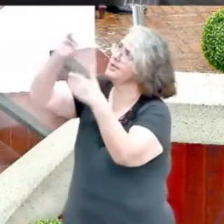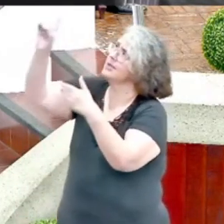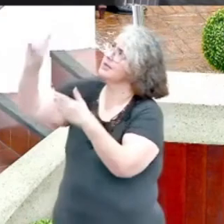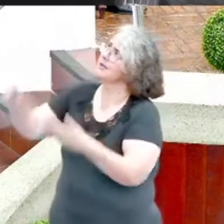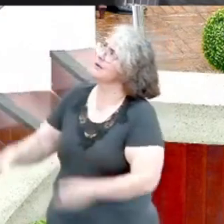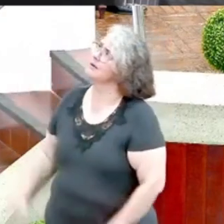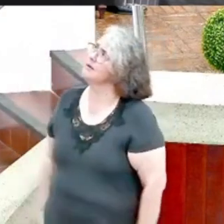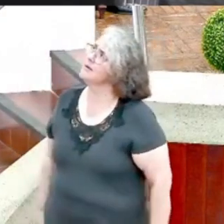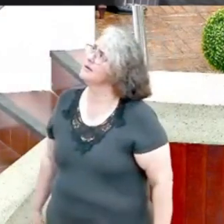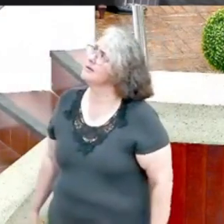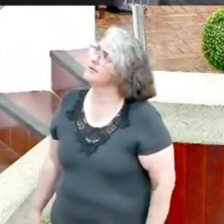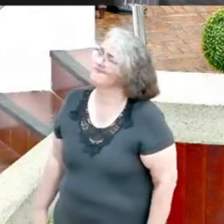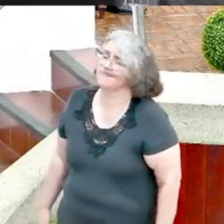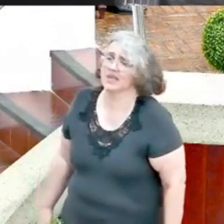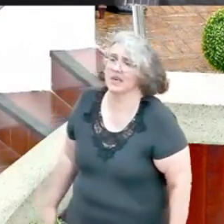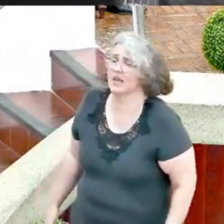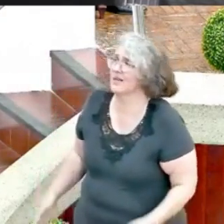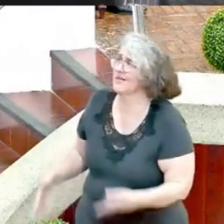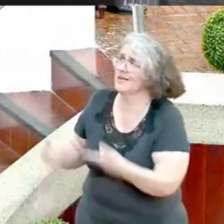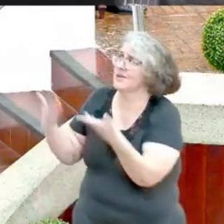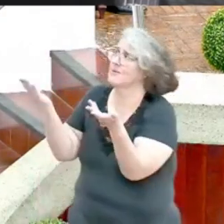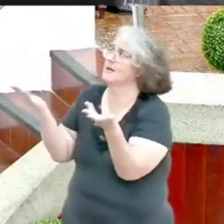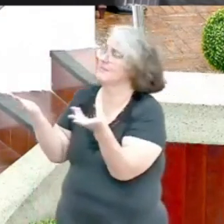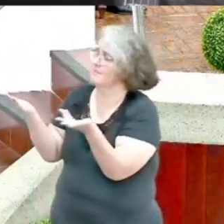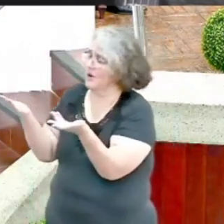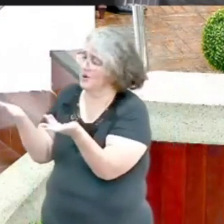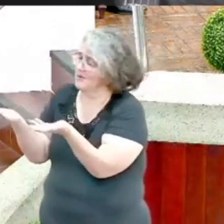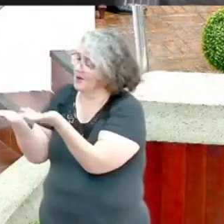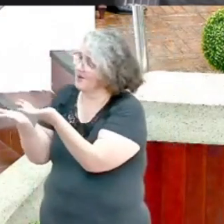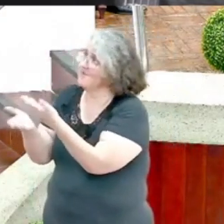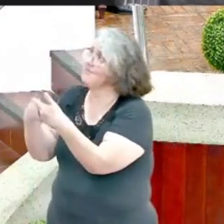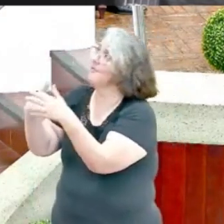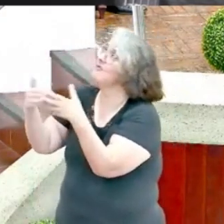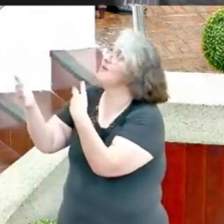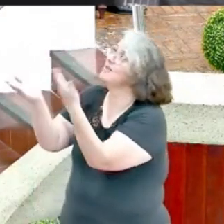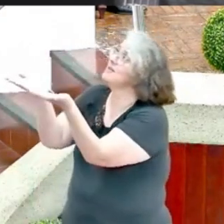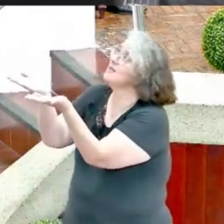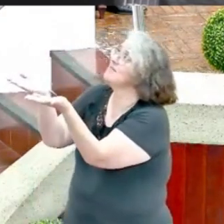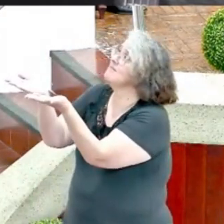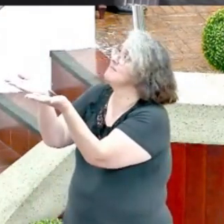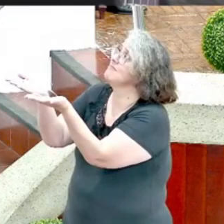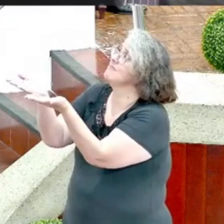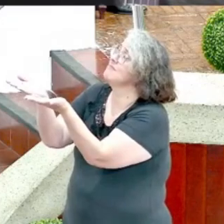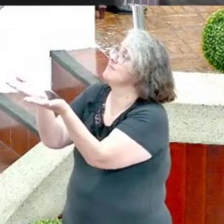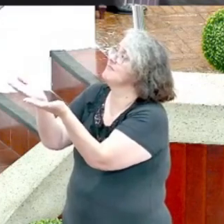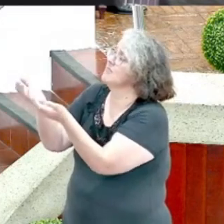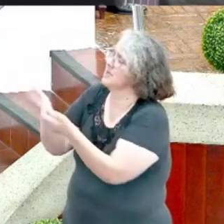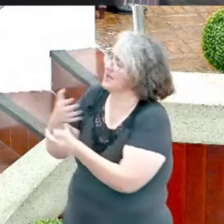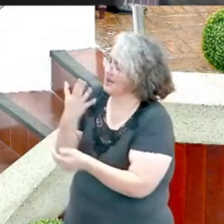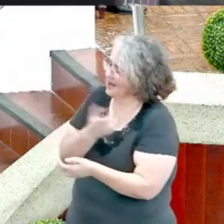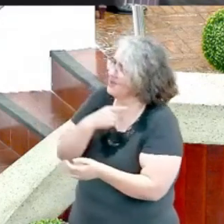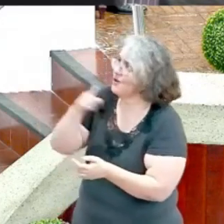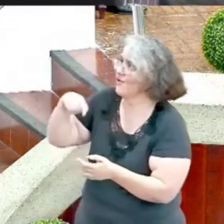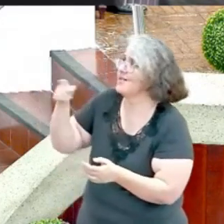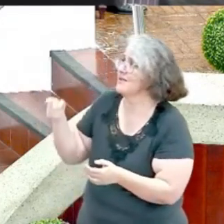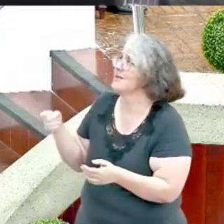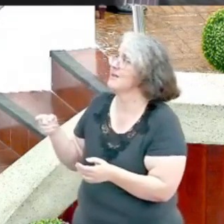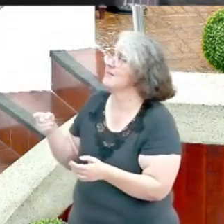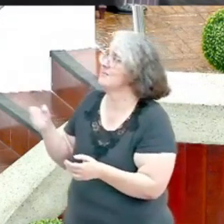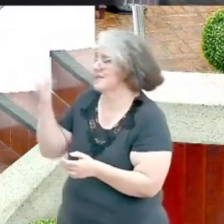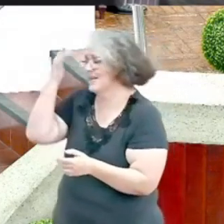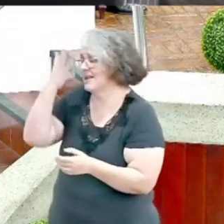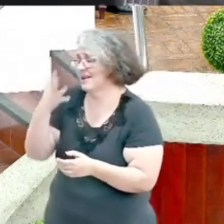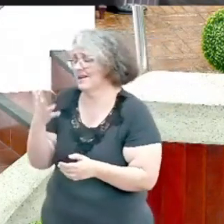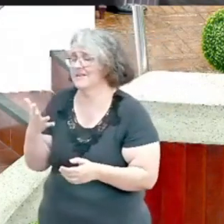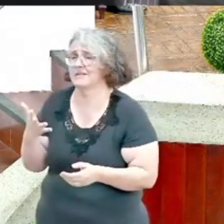tenho nada para te apresentar, eu venho de mãos vazias, porque a salvação é pela graça mediante a fé, sem obras.